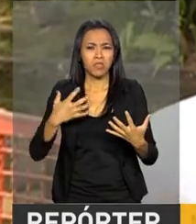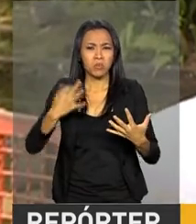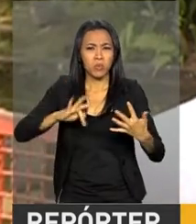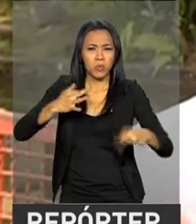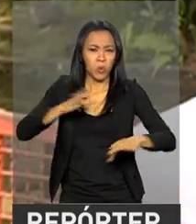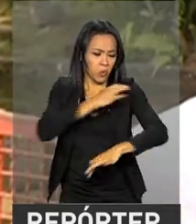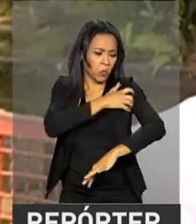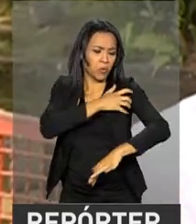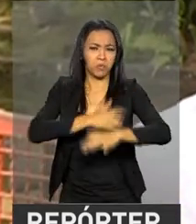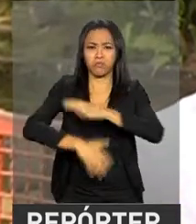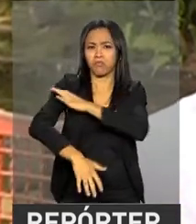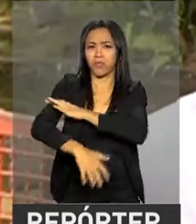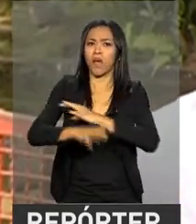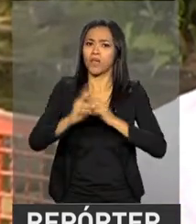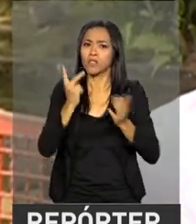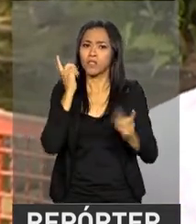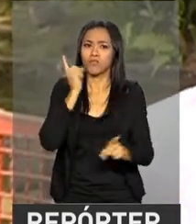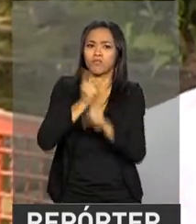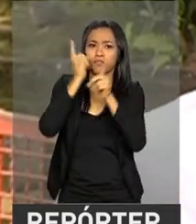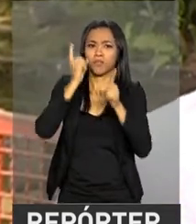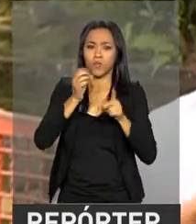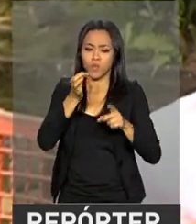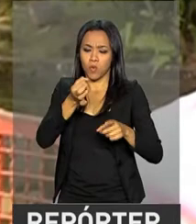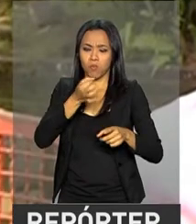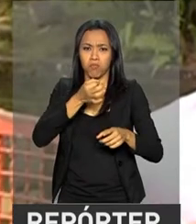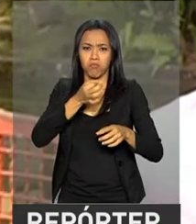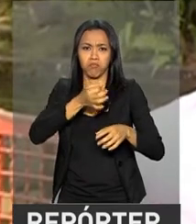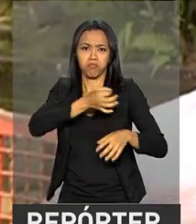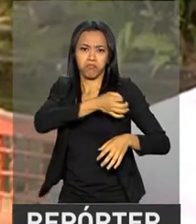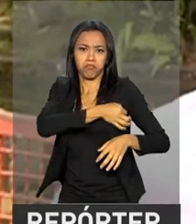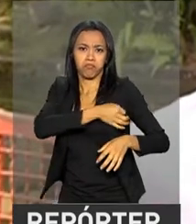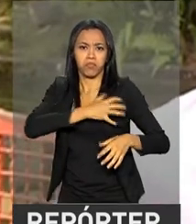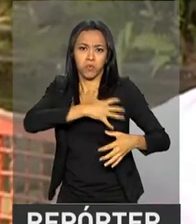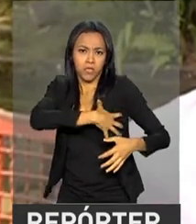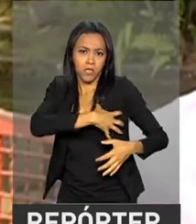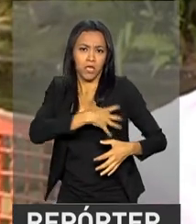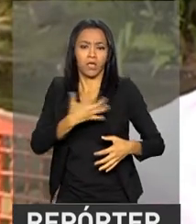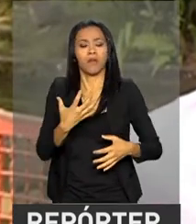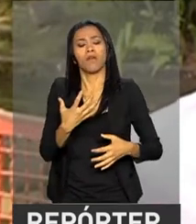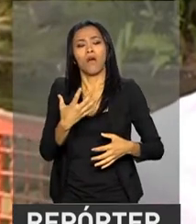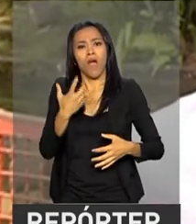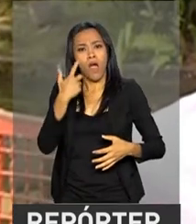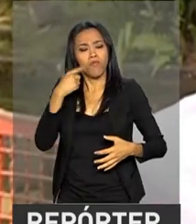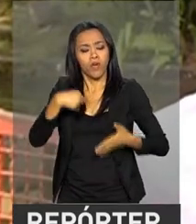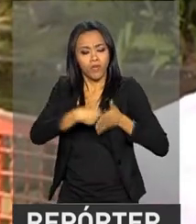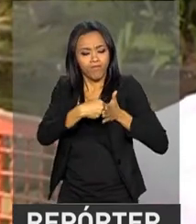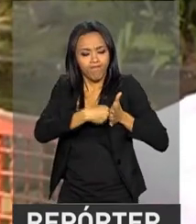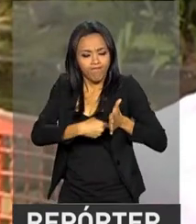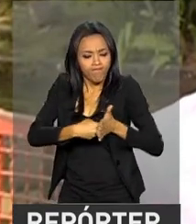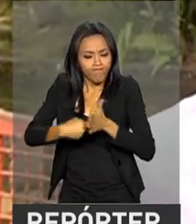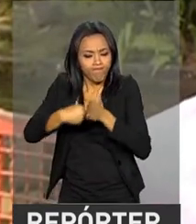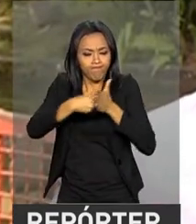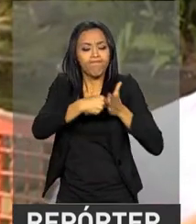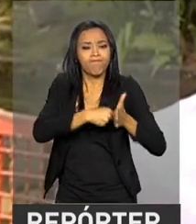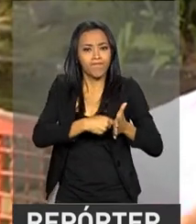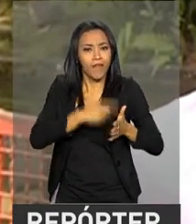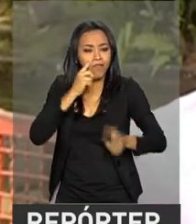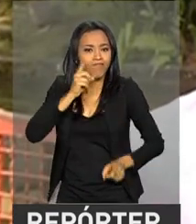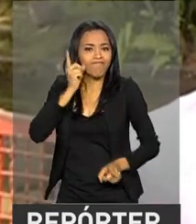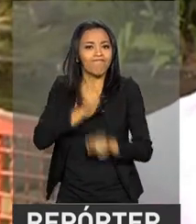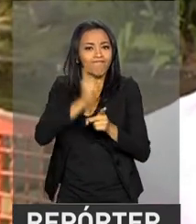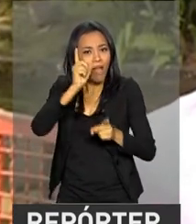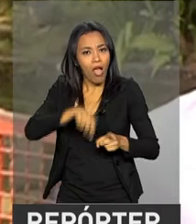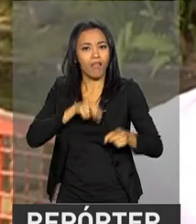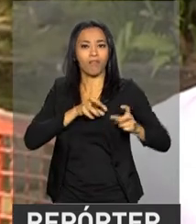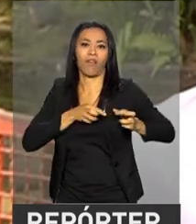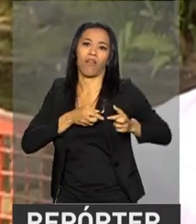descobrir um carocinho no meu seio aif fazer os exames que tinha que fazer e descobriu que era um